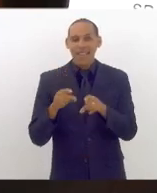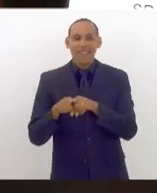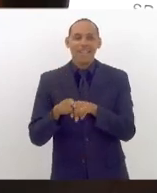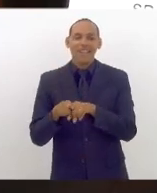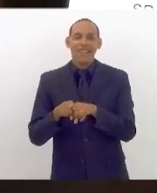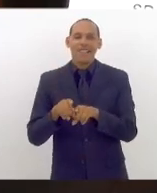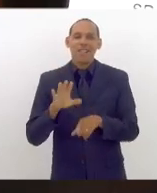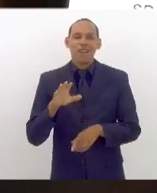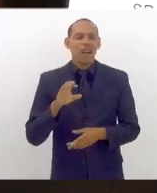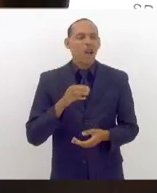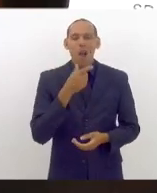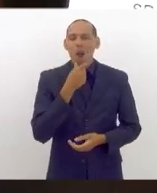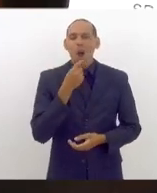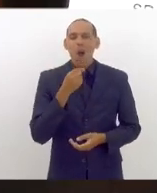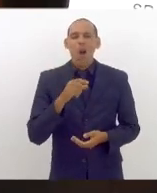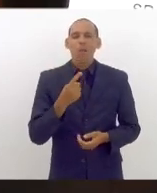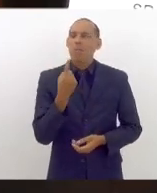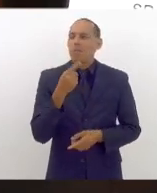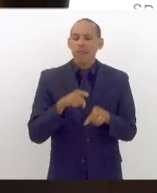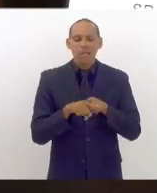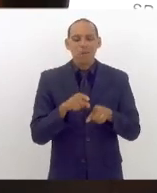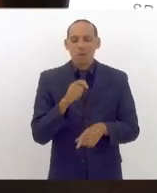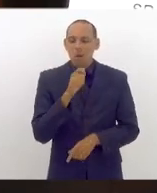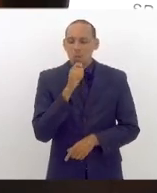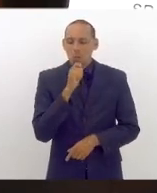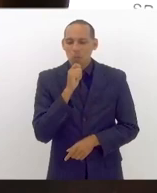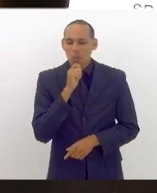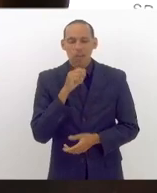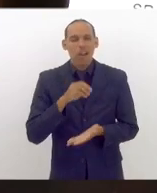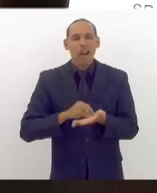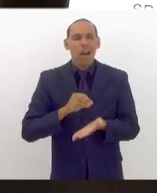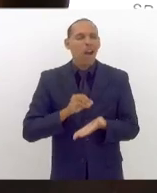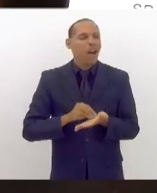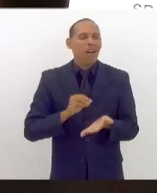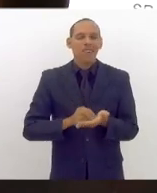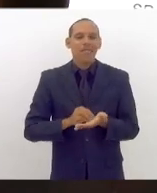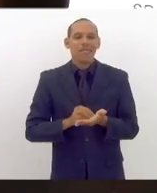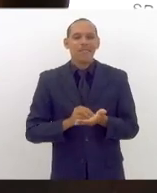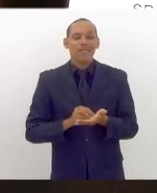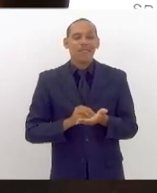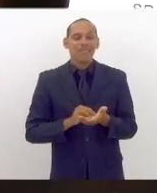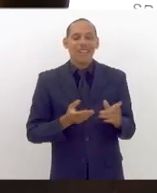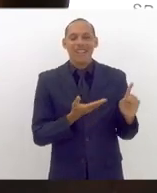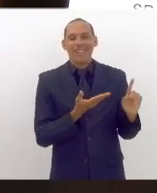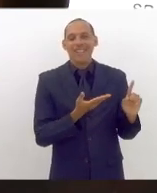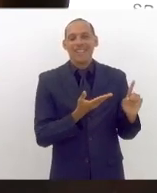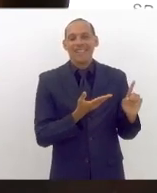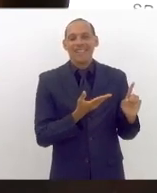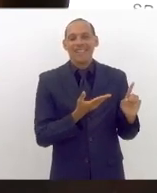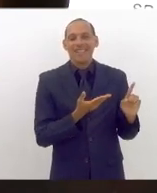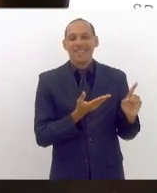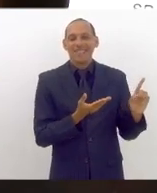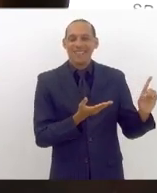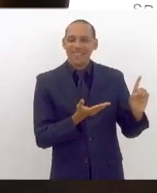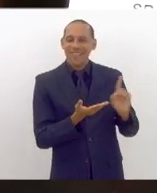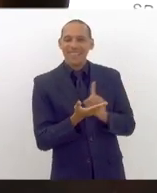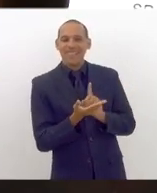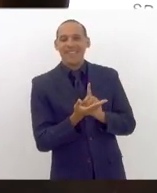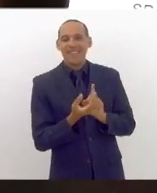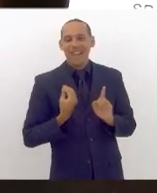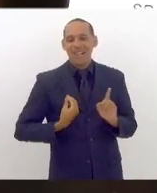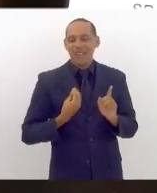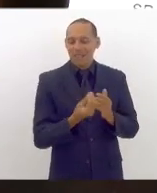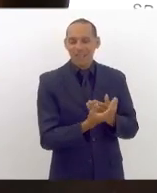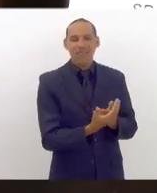eu sempre senti falta de um irmão homem e eu posso dizer que o Heitor é um irmão que a vida me deu